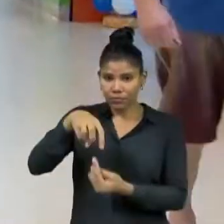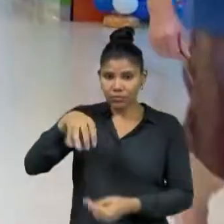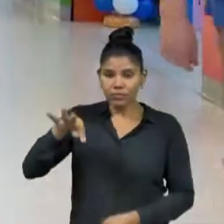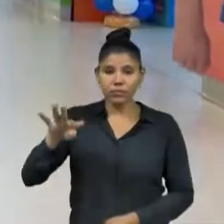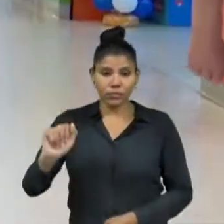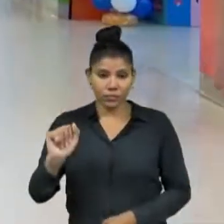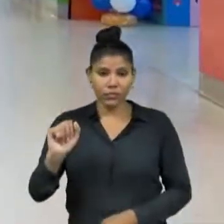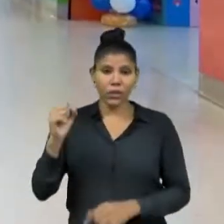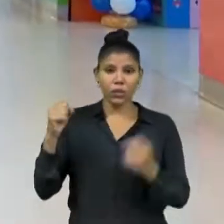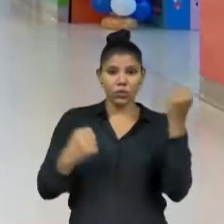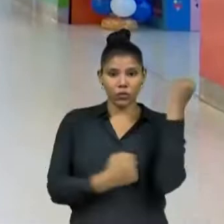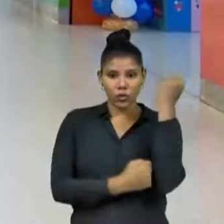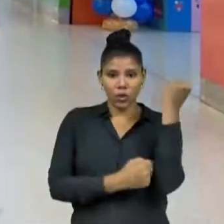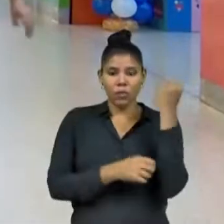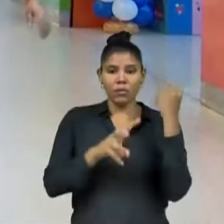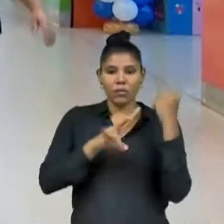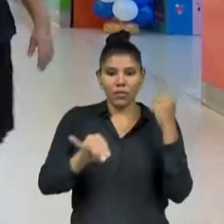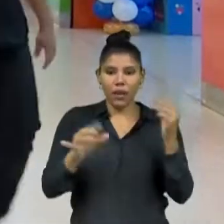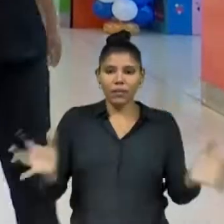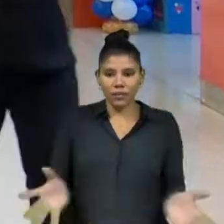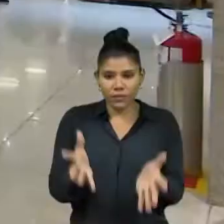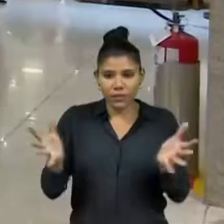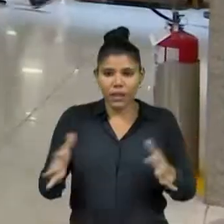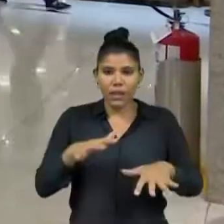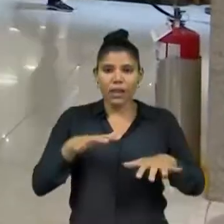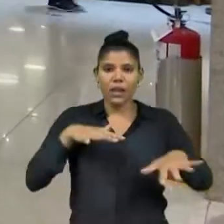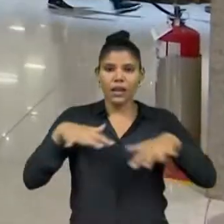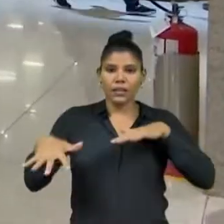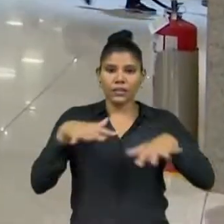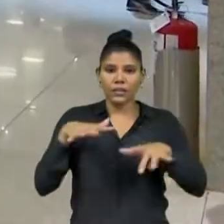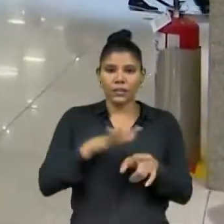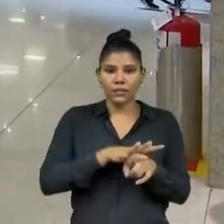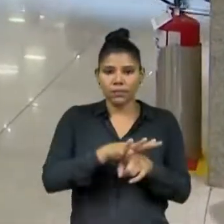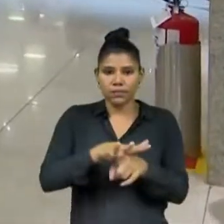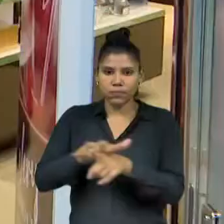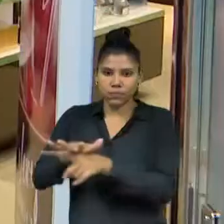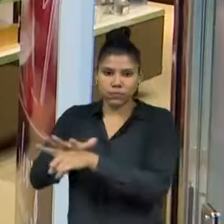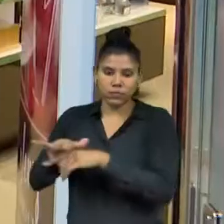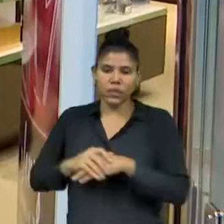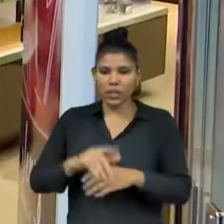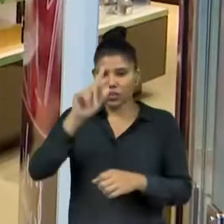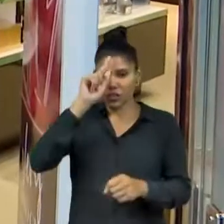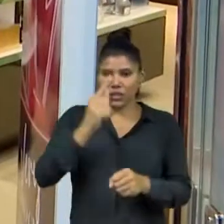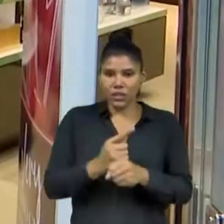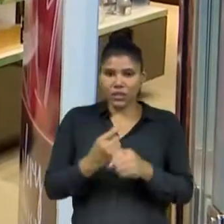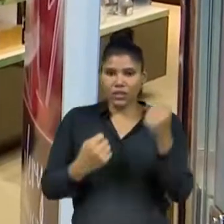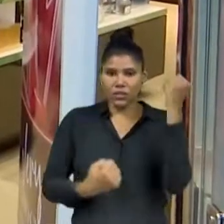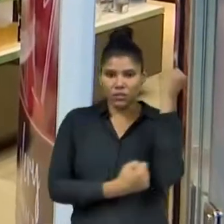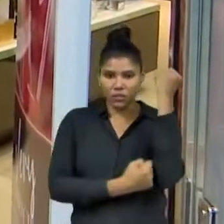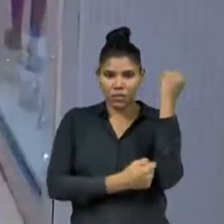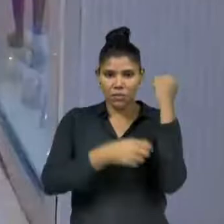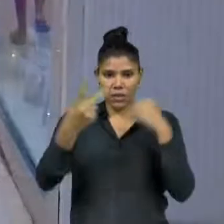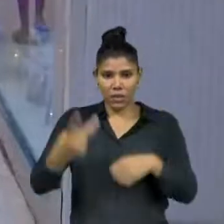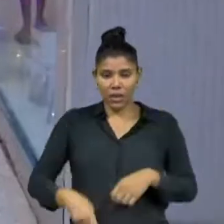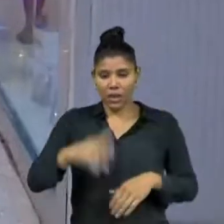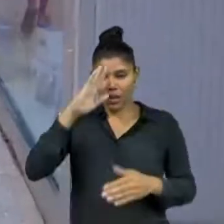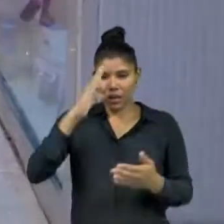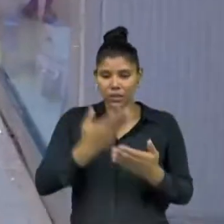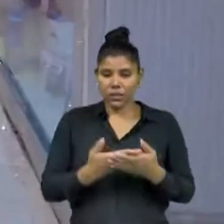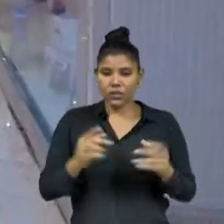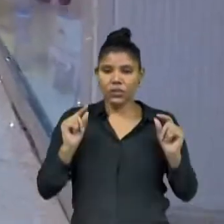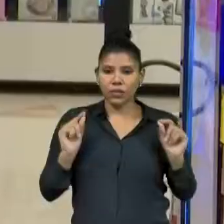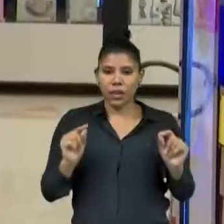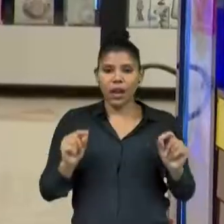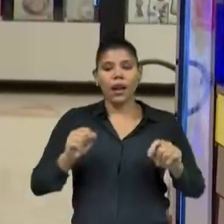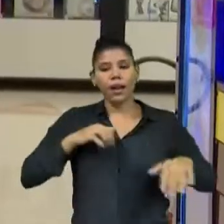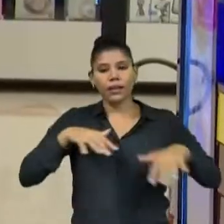estão apostando em ações para atrair o consumidor. A gerente de marketing de um shopping da capital acredita que as ações desenvolvidas por